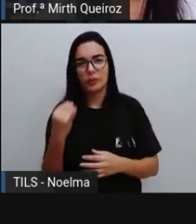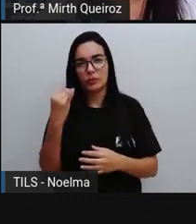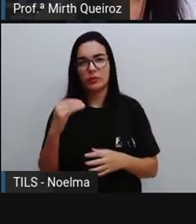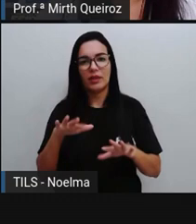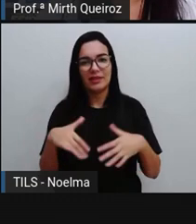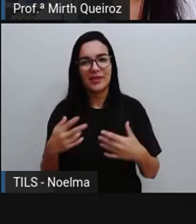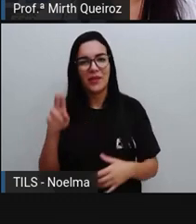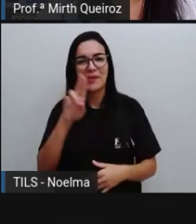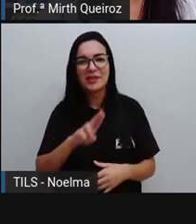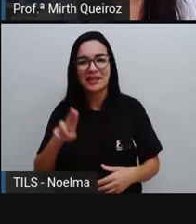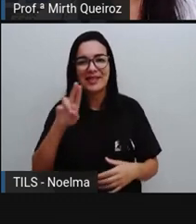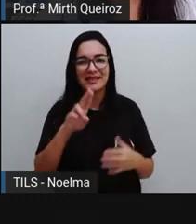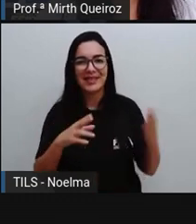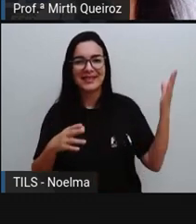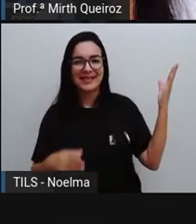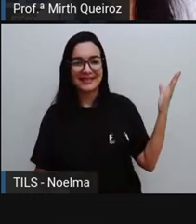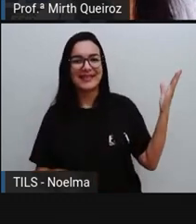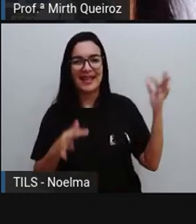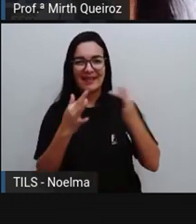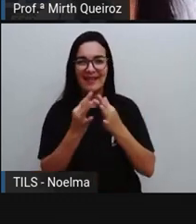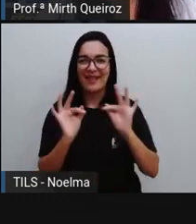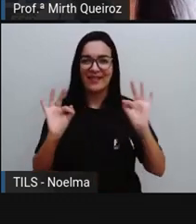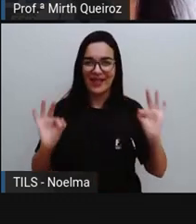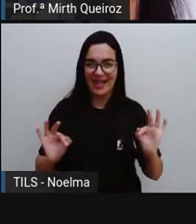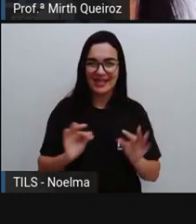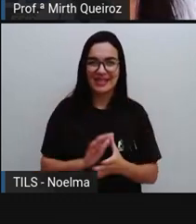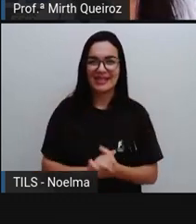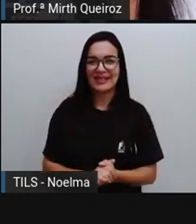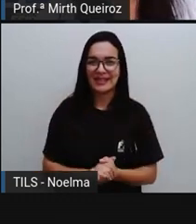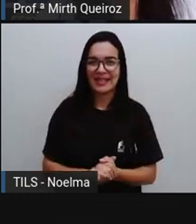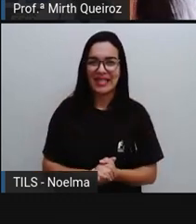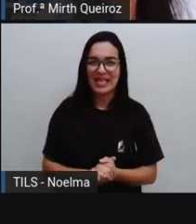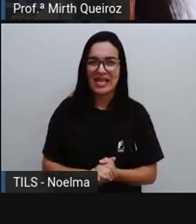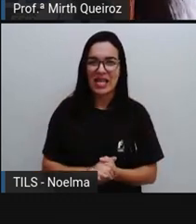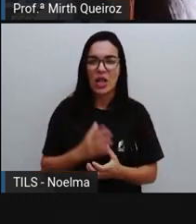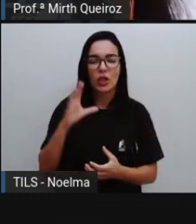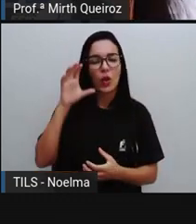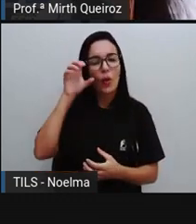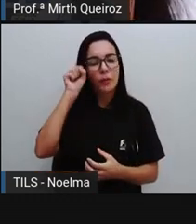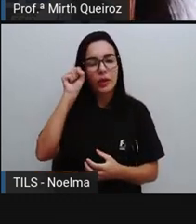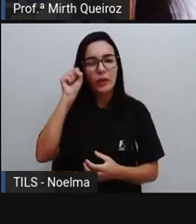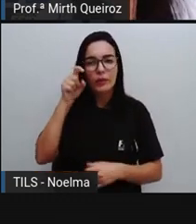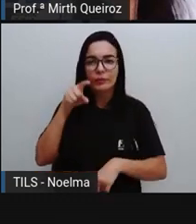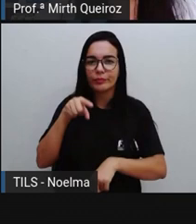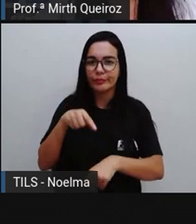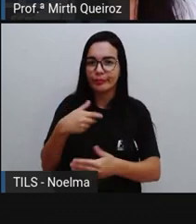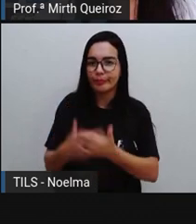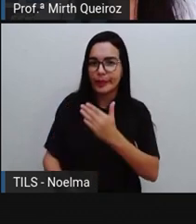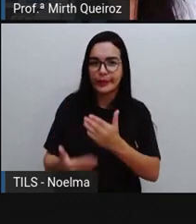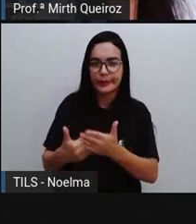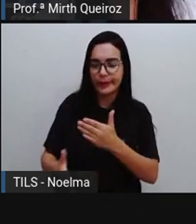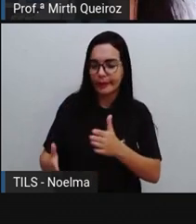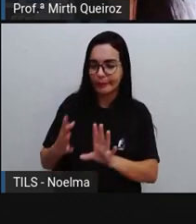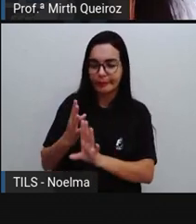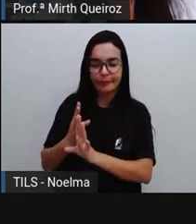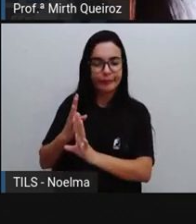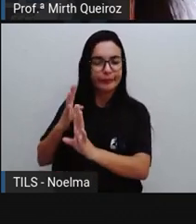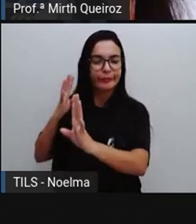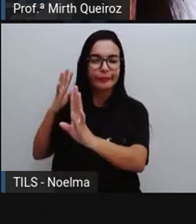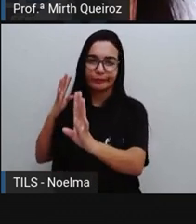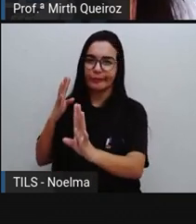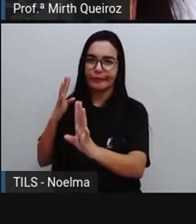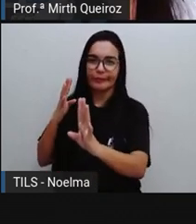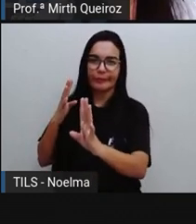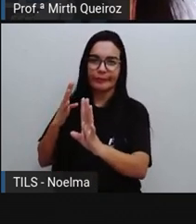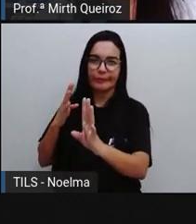a utilização dessa palavra aí em uma frase. Dormiu e perdeu o lugar na fila. Significa que